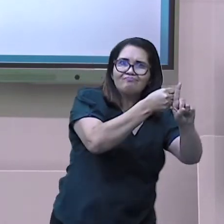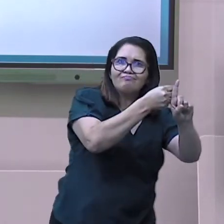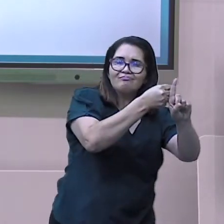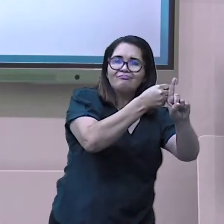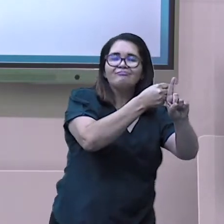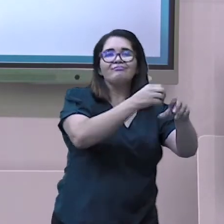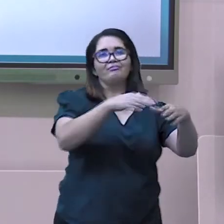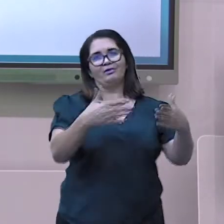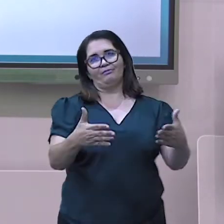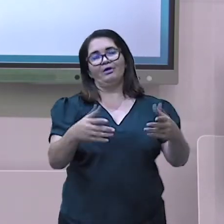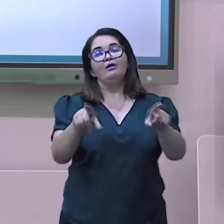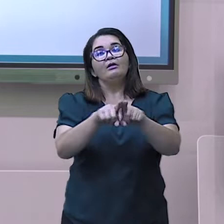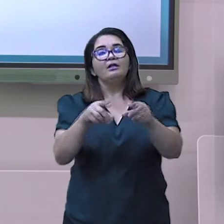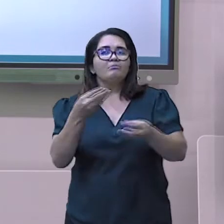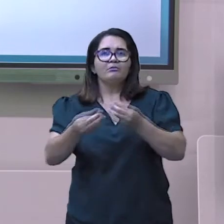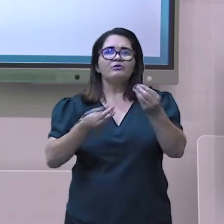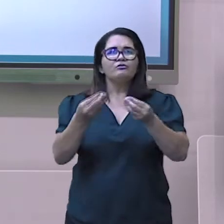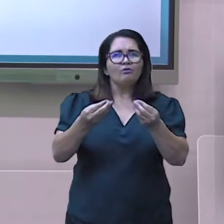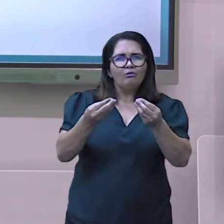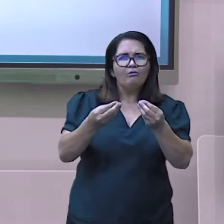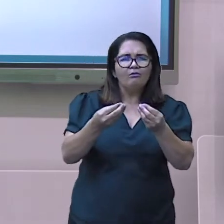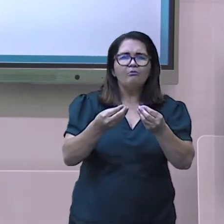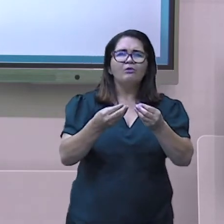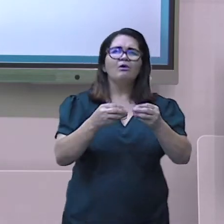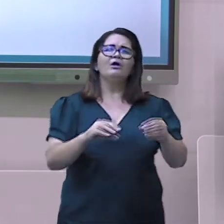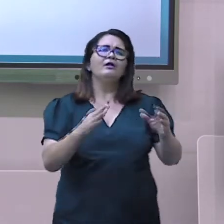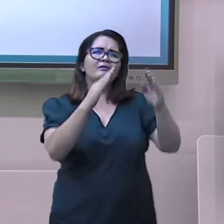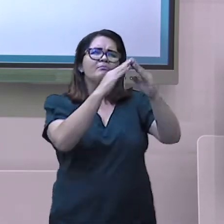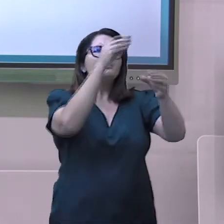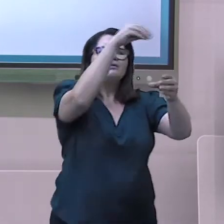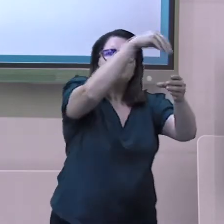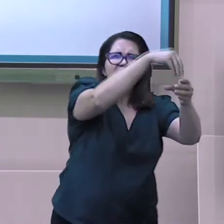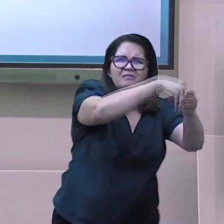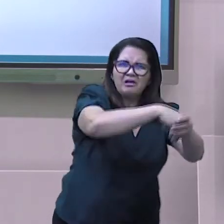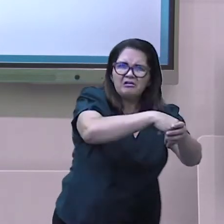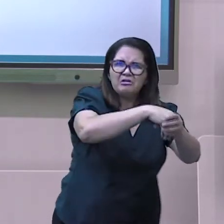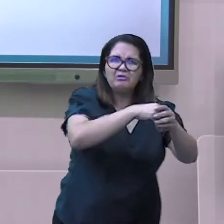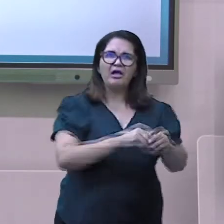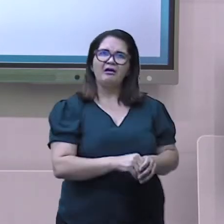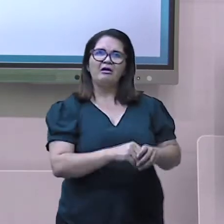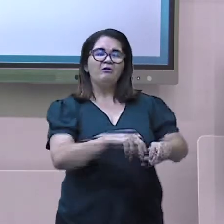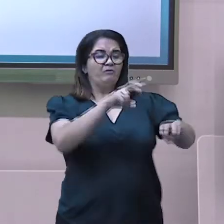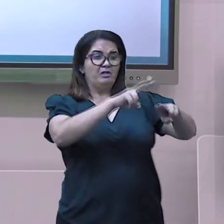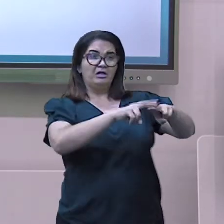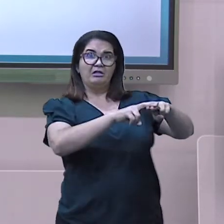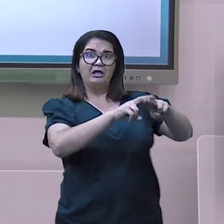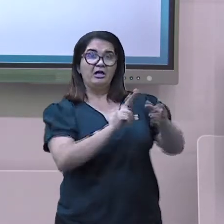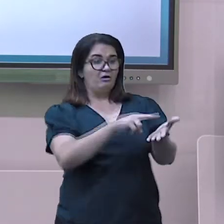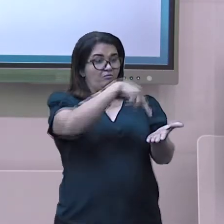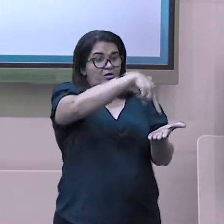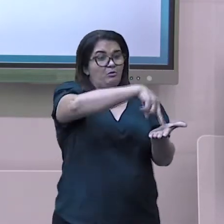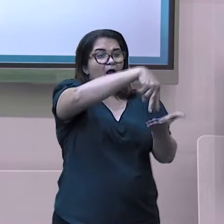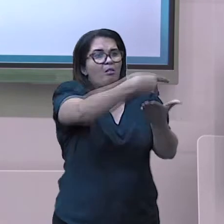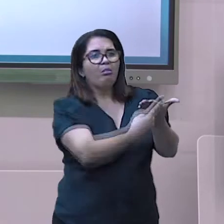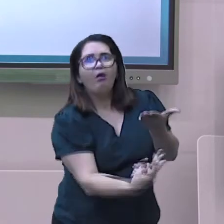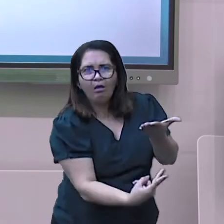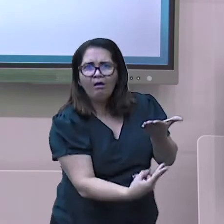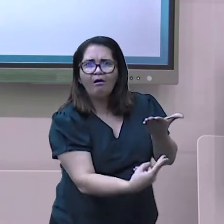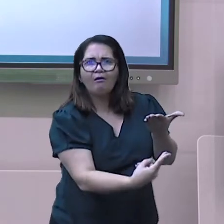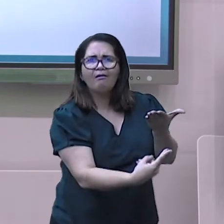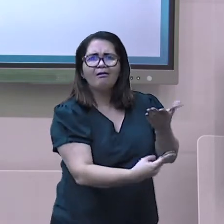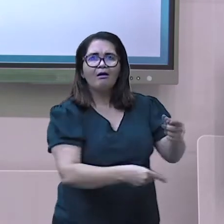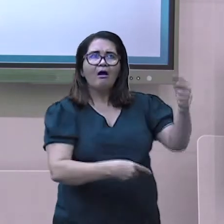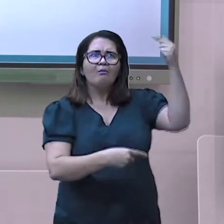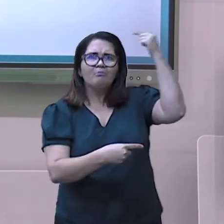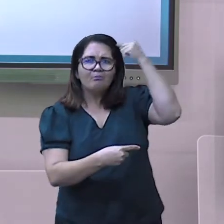de uma queda, uma torção no tornozelo, ou uma pancada na cabeça, ou em outras partes